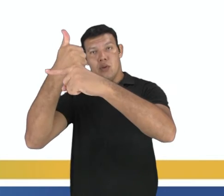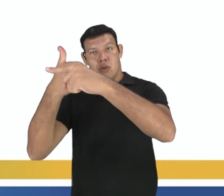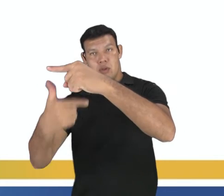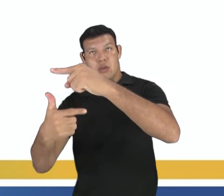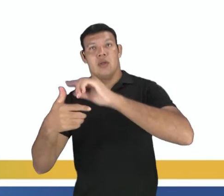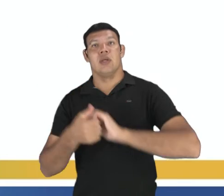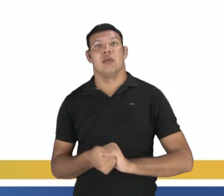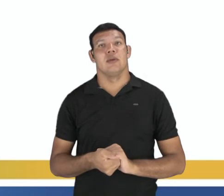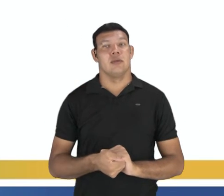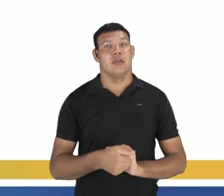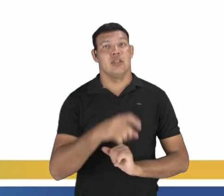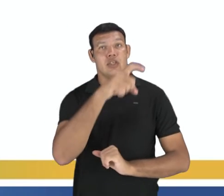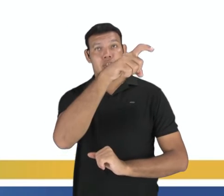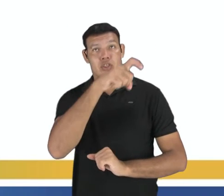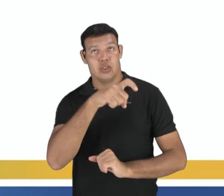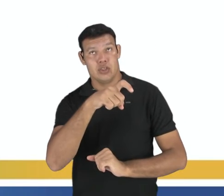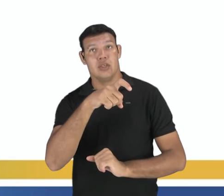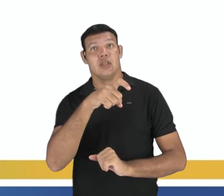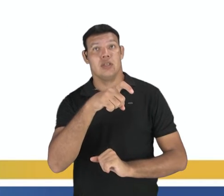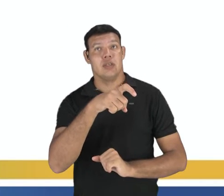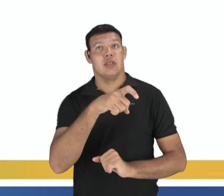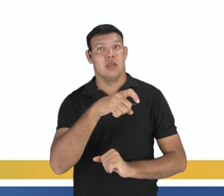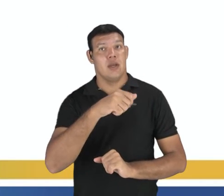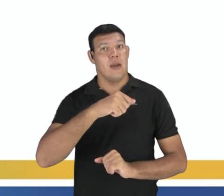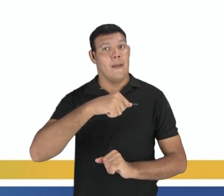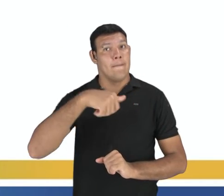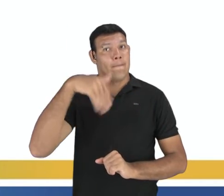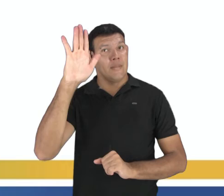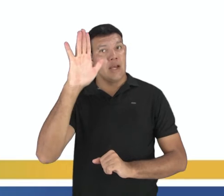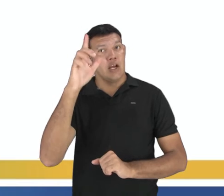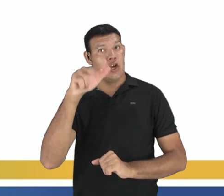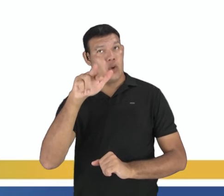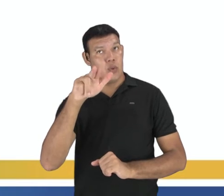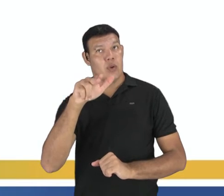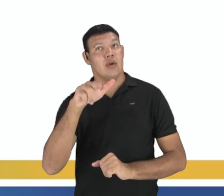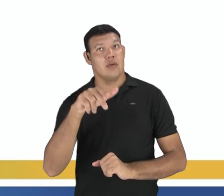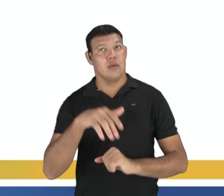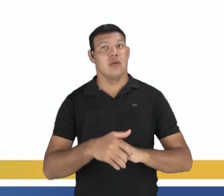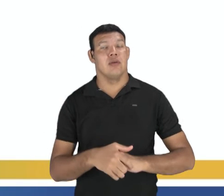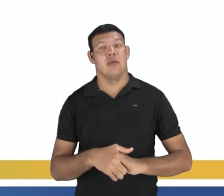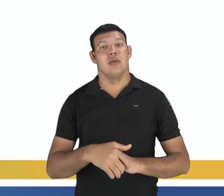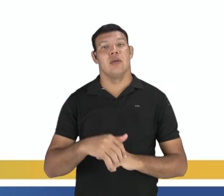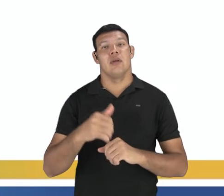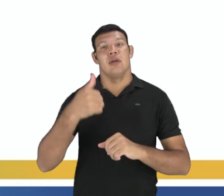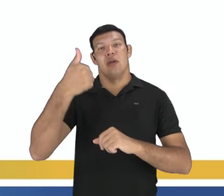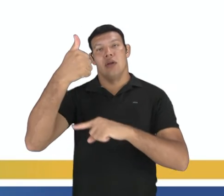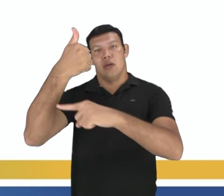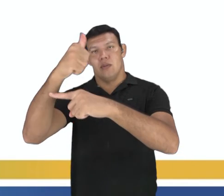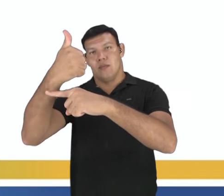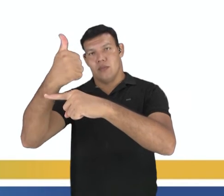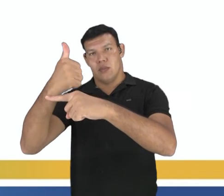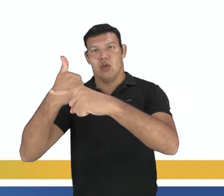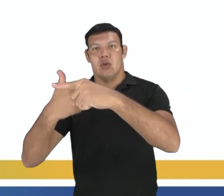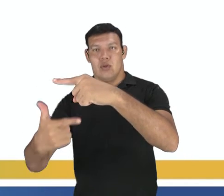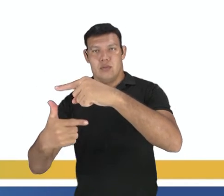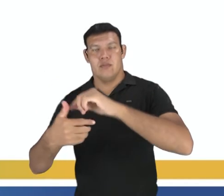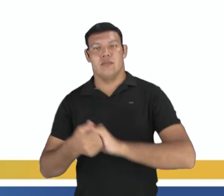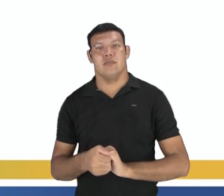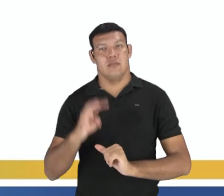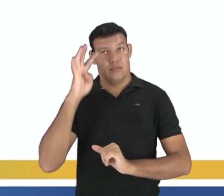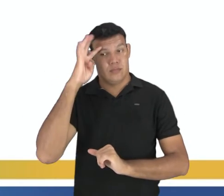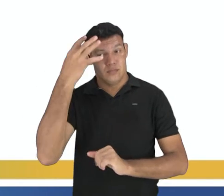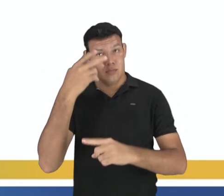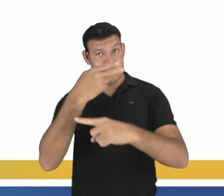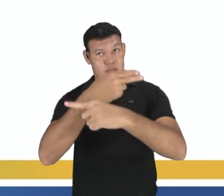meu x é maior ou igual que 11 meio, certo? Resolvendo essa situação de inequação. Tudo